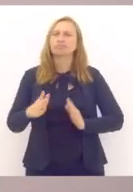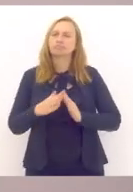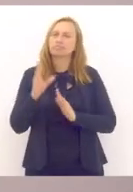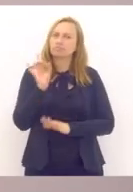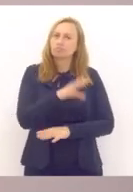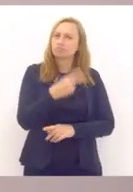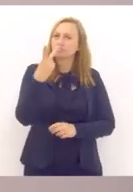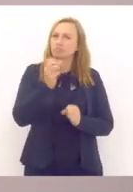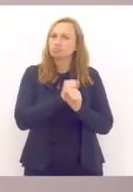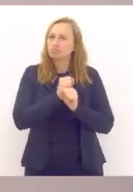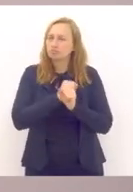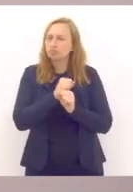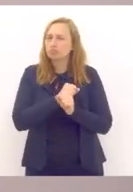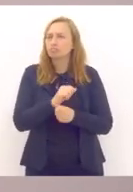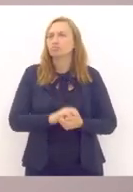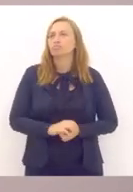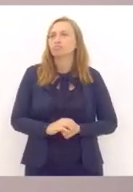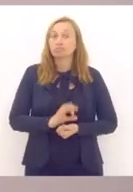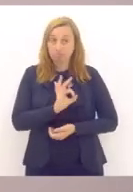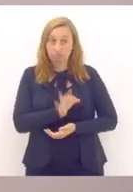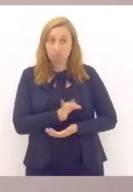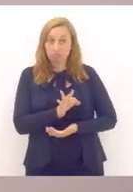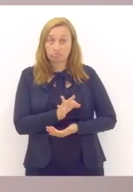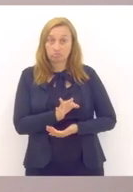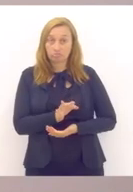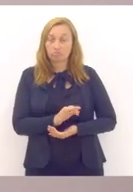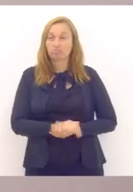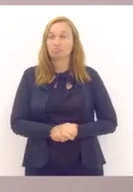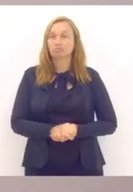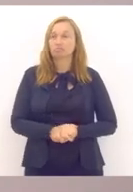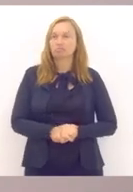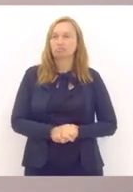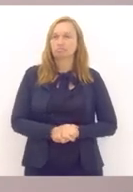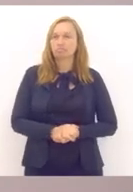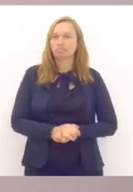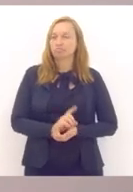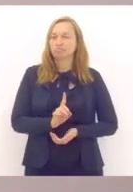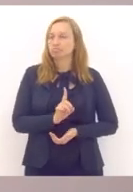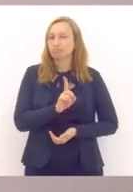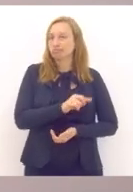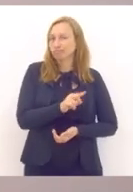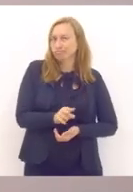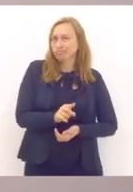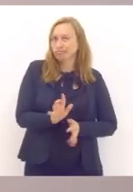últimos 2 anos, e que eles, de fato... Não tem renúncia para eles por um